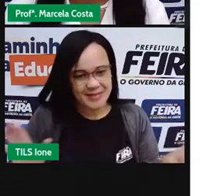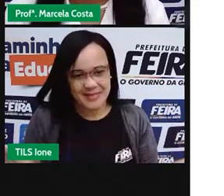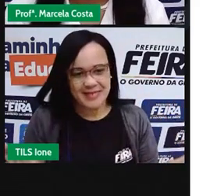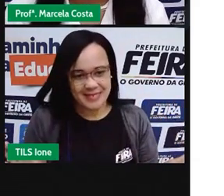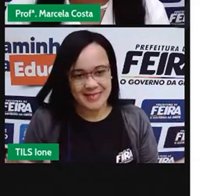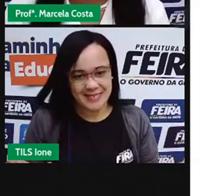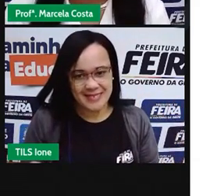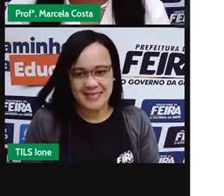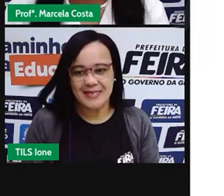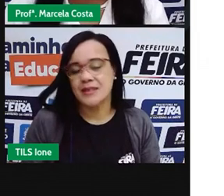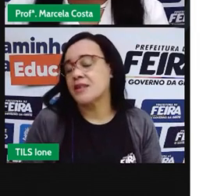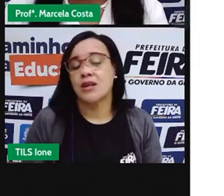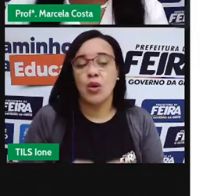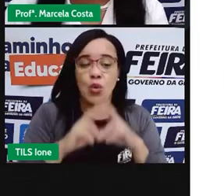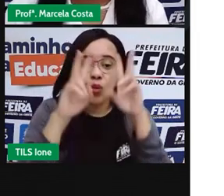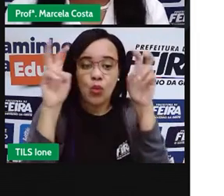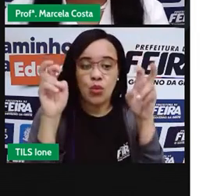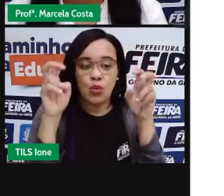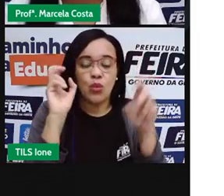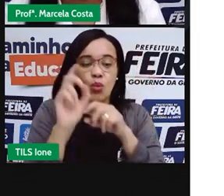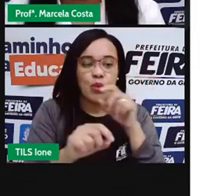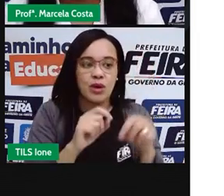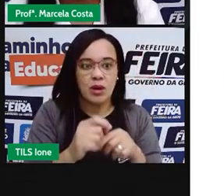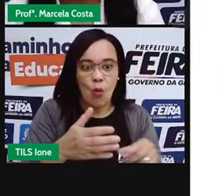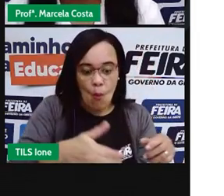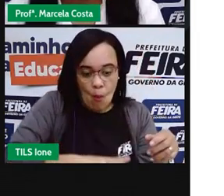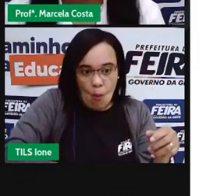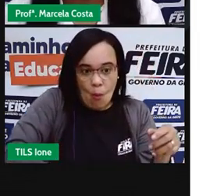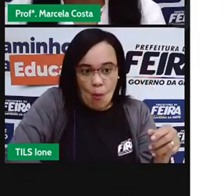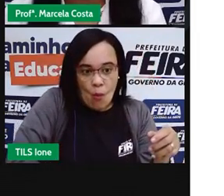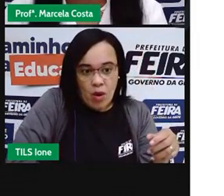O título é A Fome do Lobo.